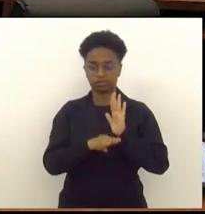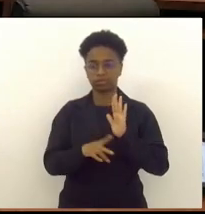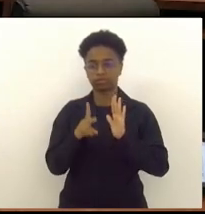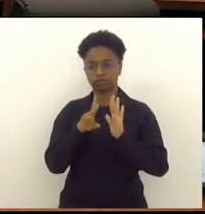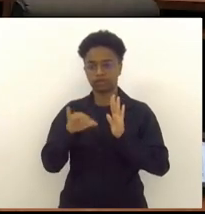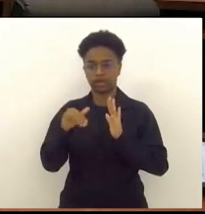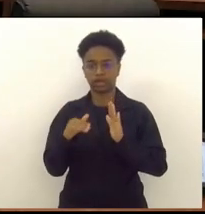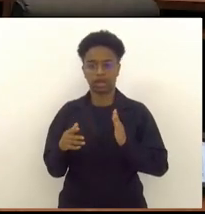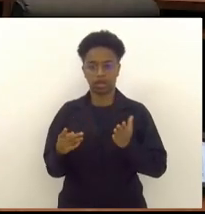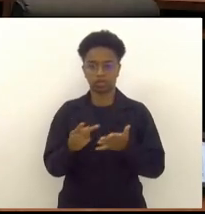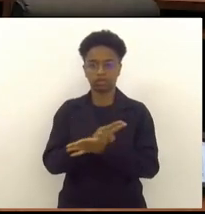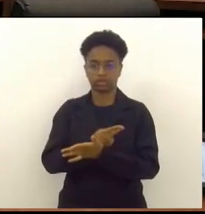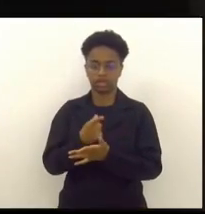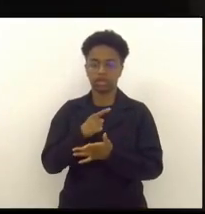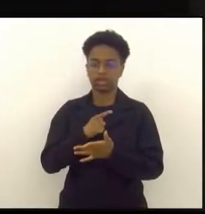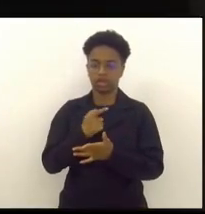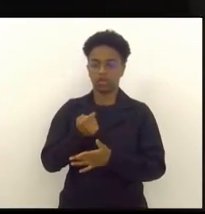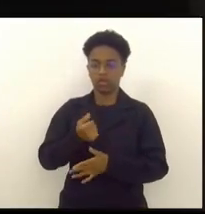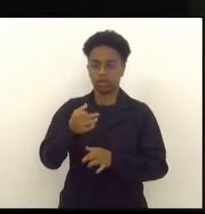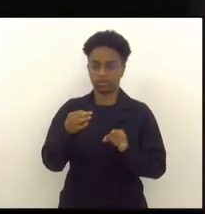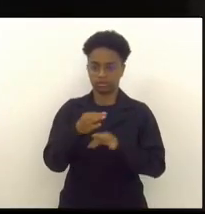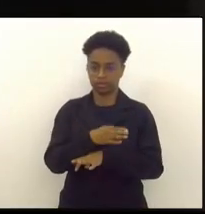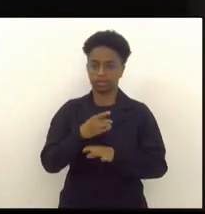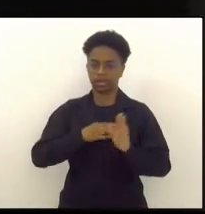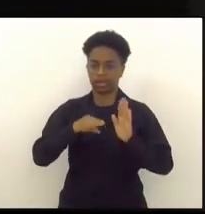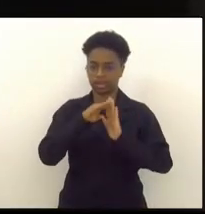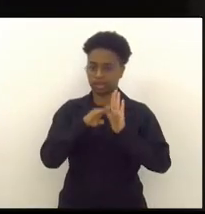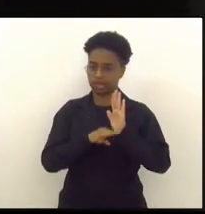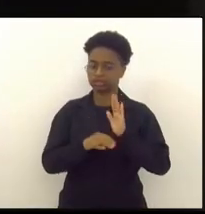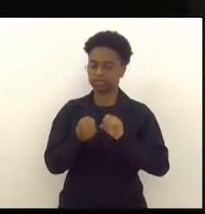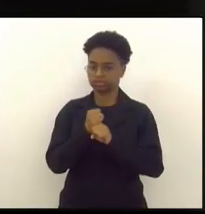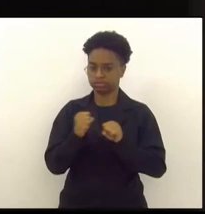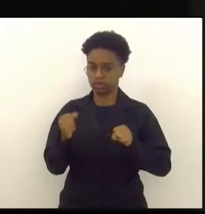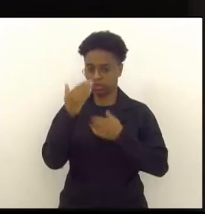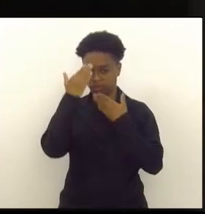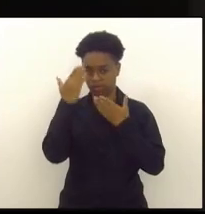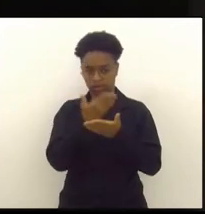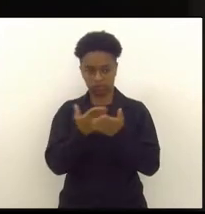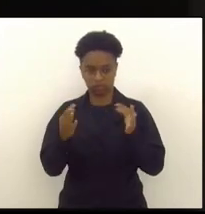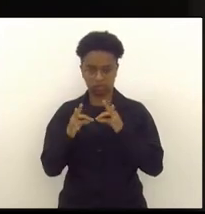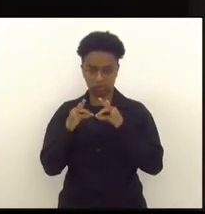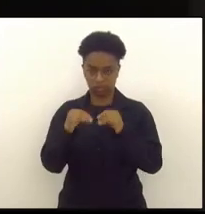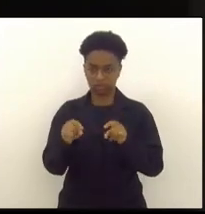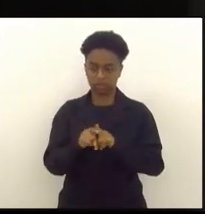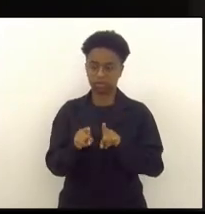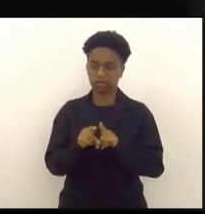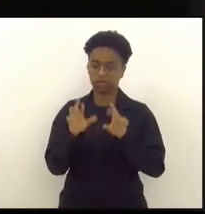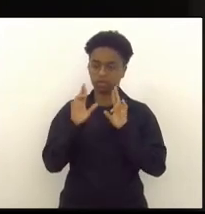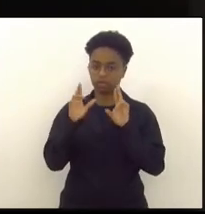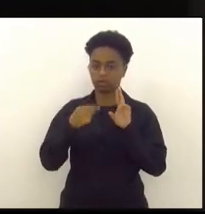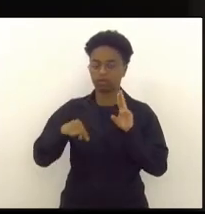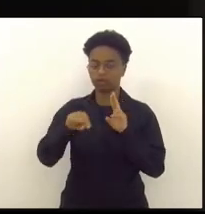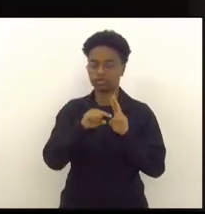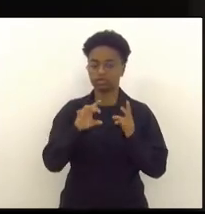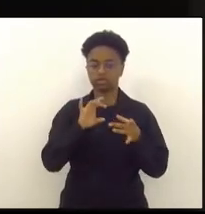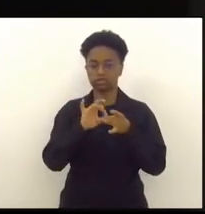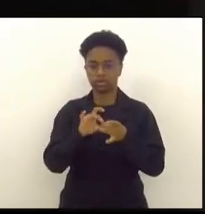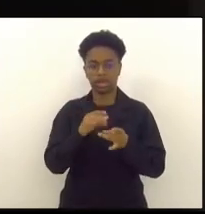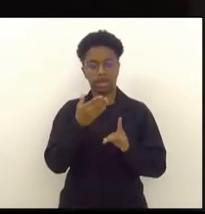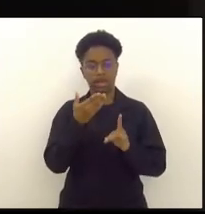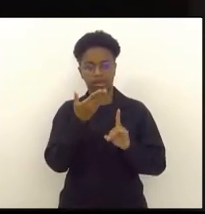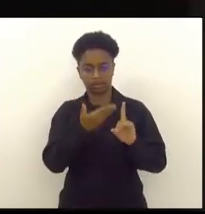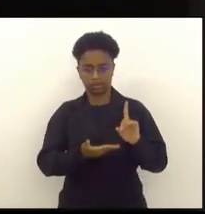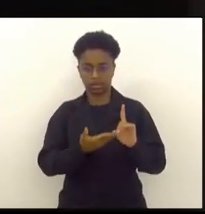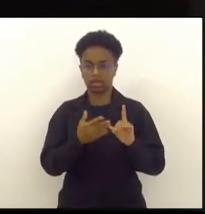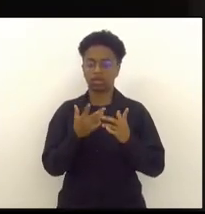senhor pode aguardar que a lista está a caminho, né? Já tem uma lista grande. Viu? Muito obrigada a todos, e espero que vocês estejam tão próximos dela